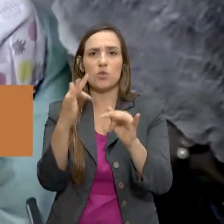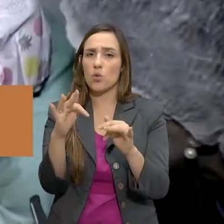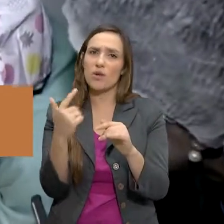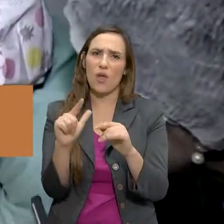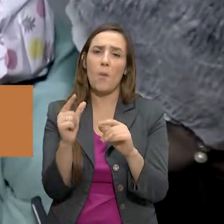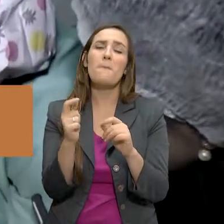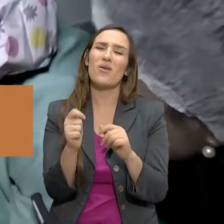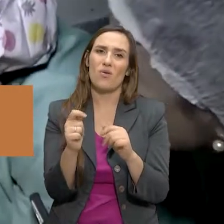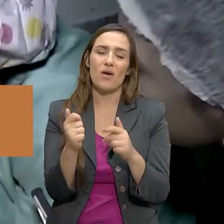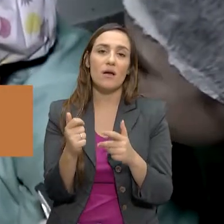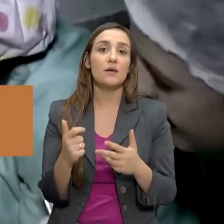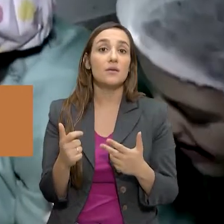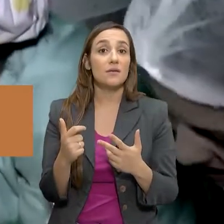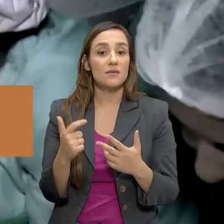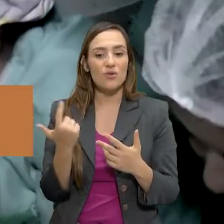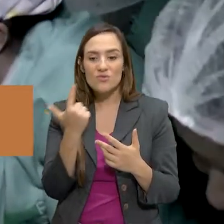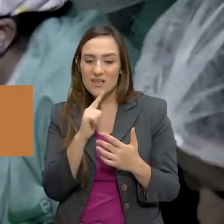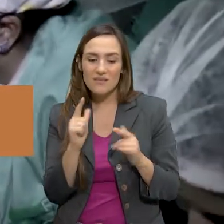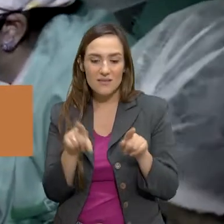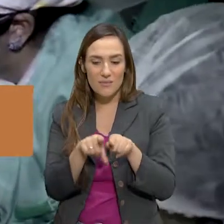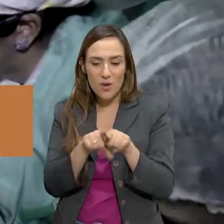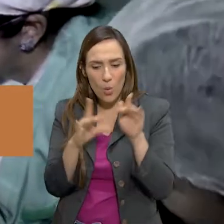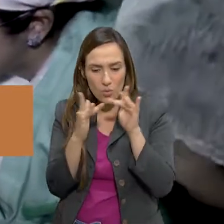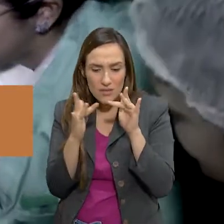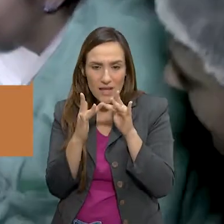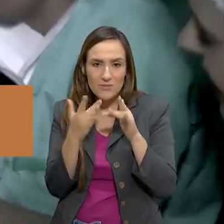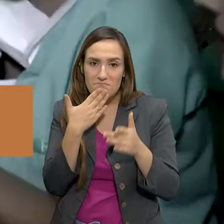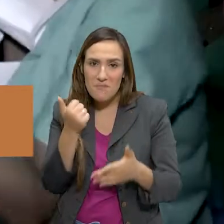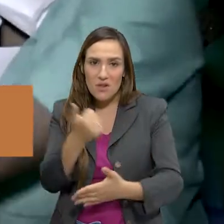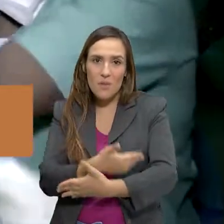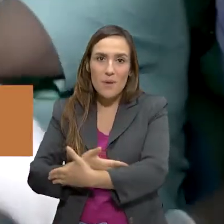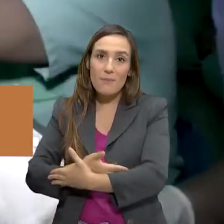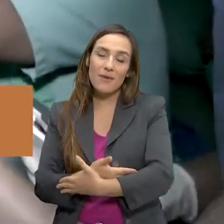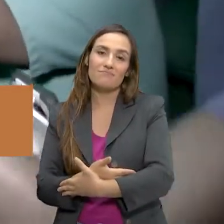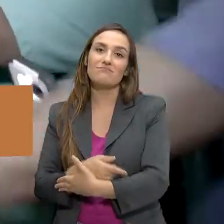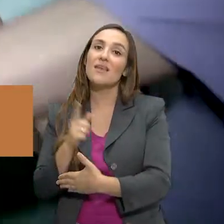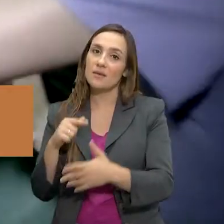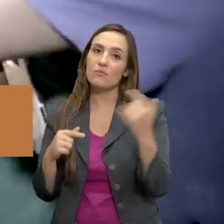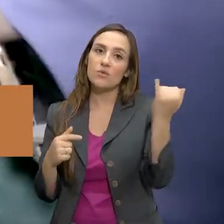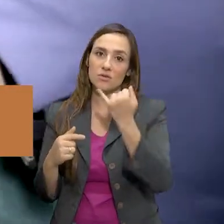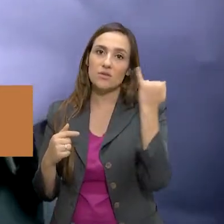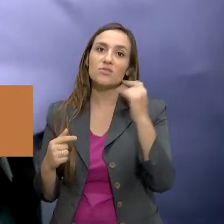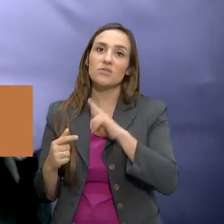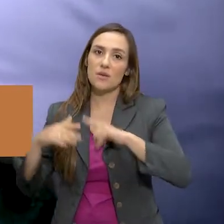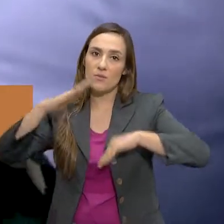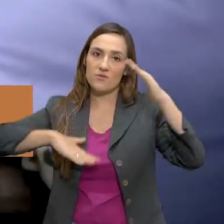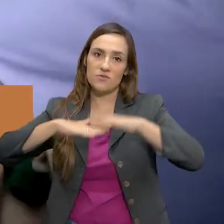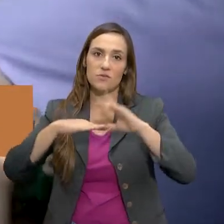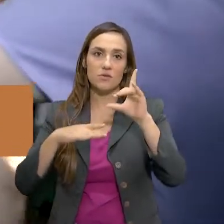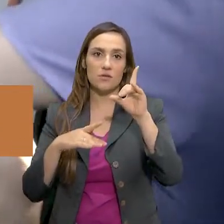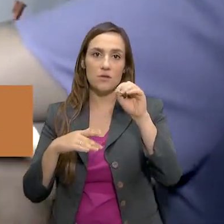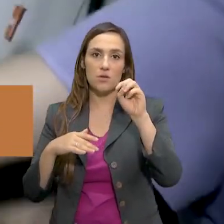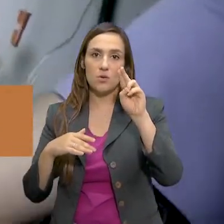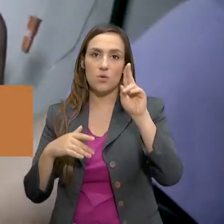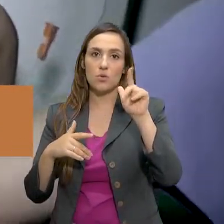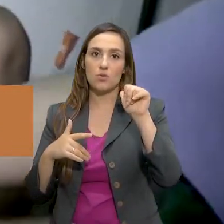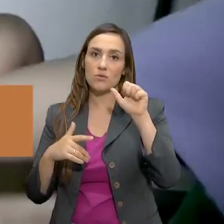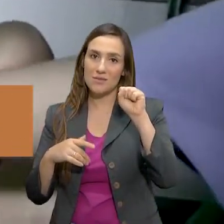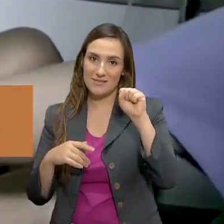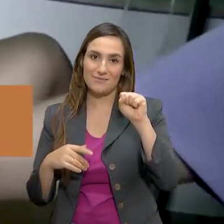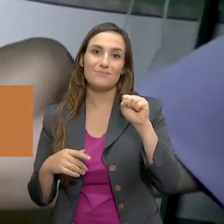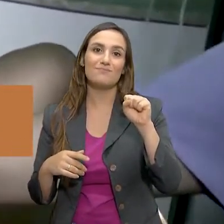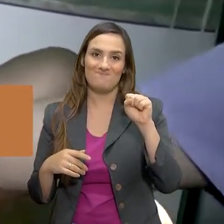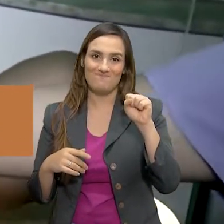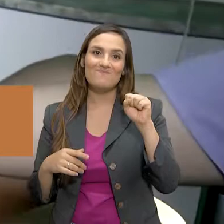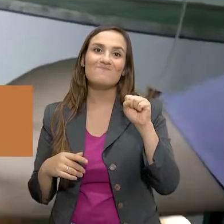anestesia, elas desenvolvem, após o parto, um vínculo mais rápido com o bebê. Então, cientificamente falando, são importantes.